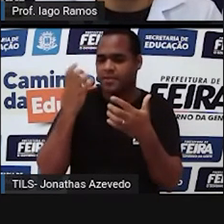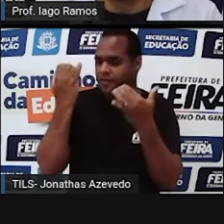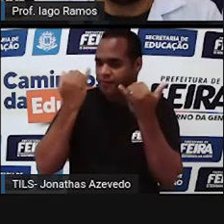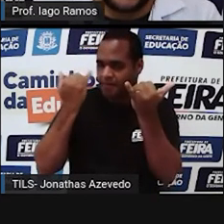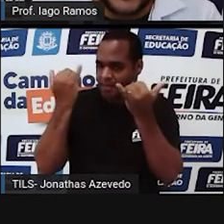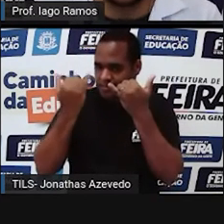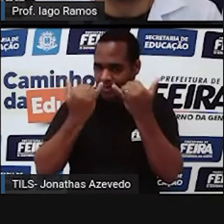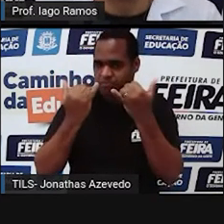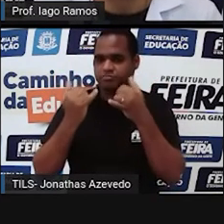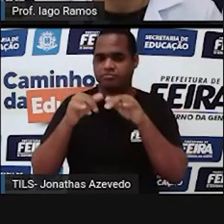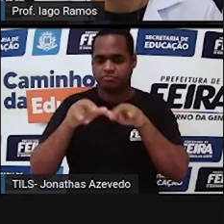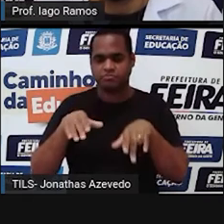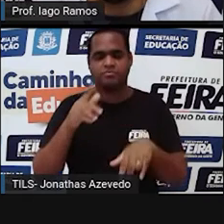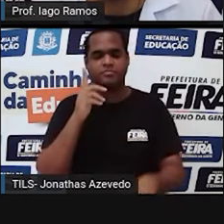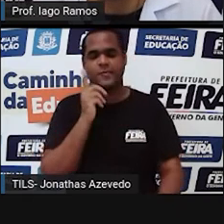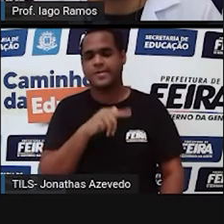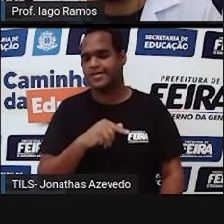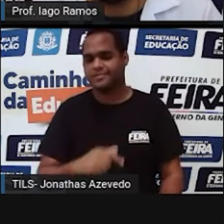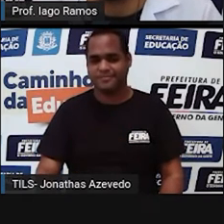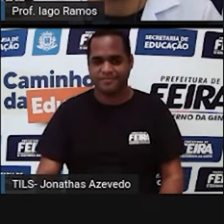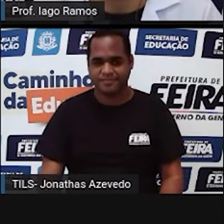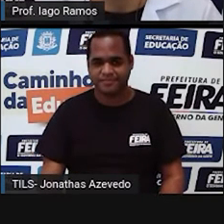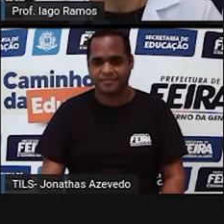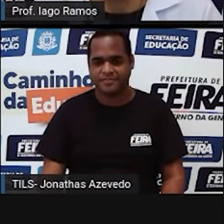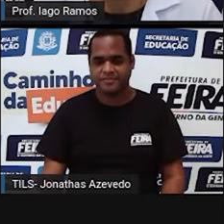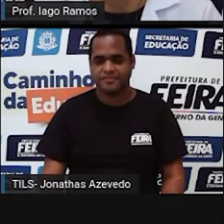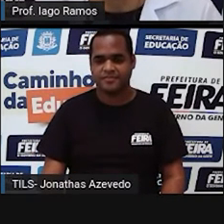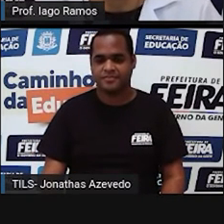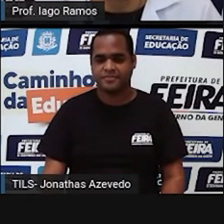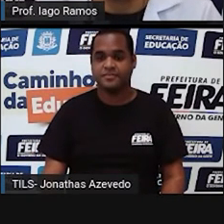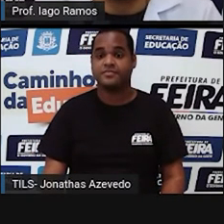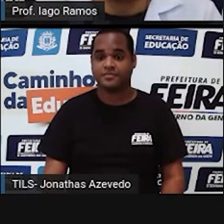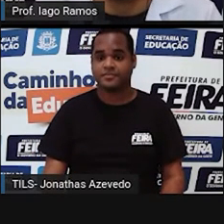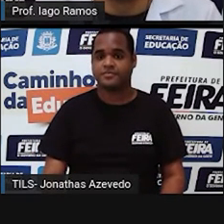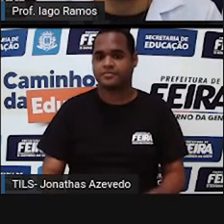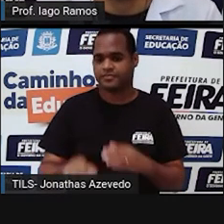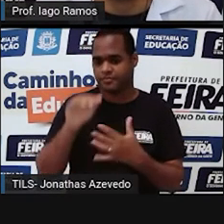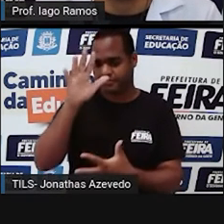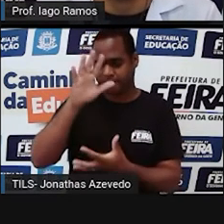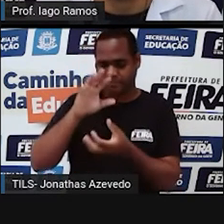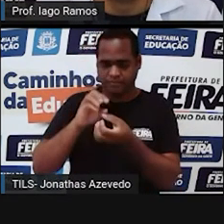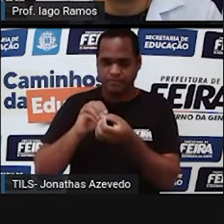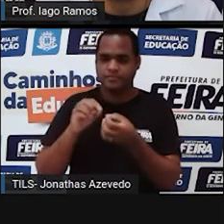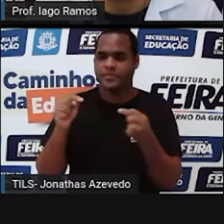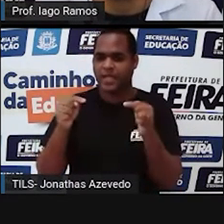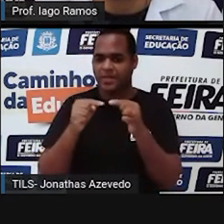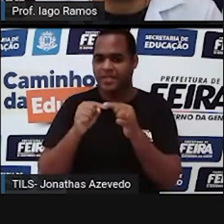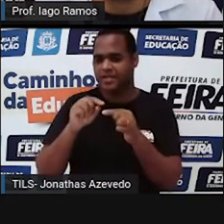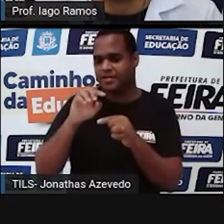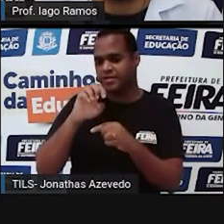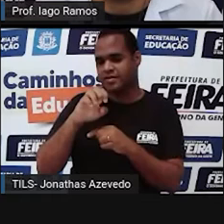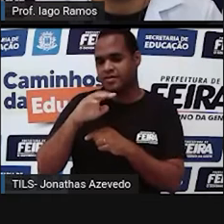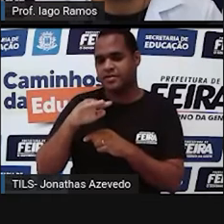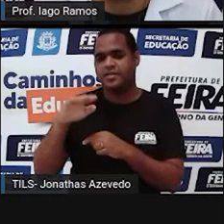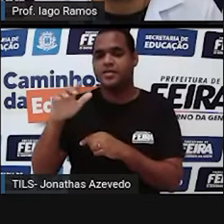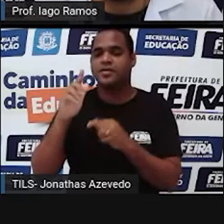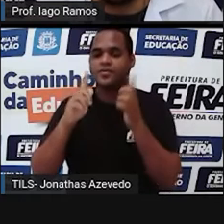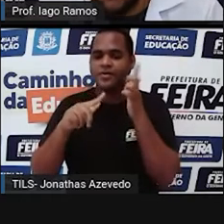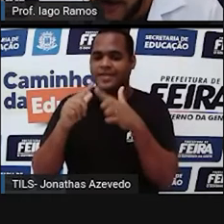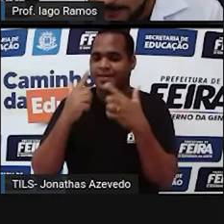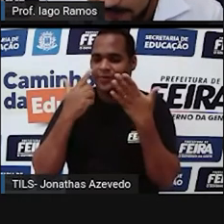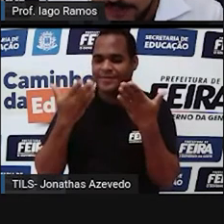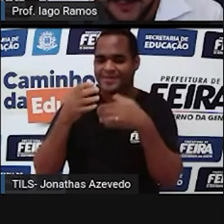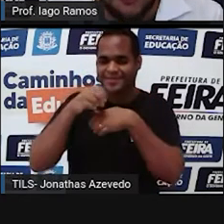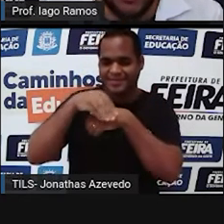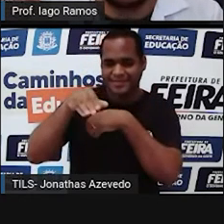das informações. Essa foi a definição de estatística que a gente trouxe aqui para nossa aula.